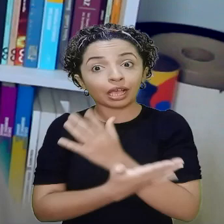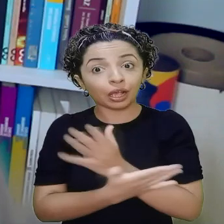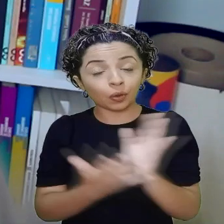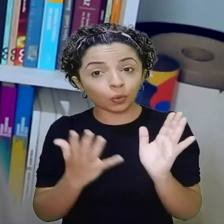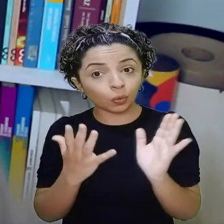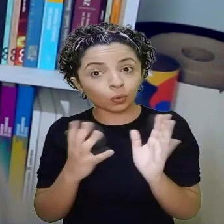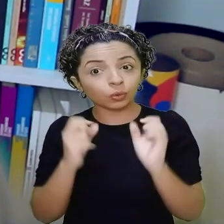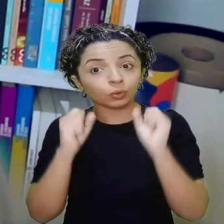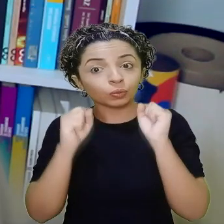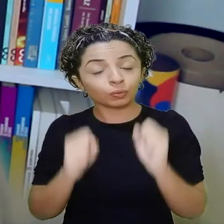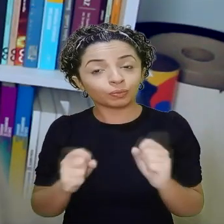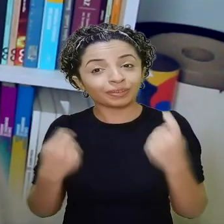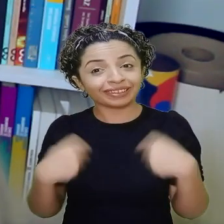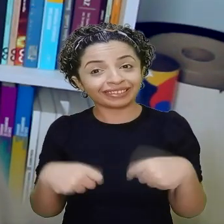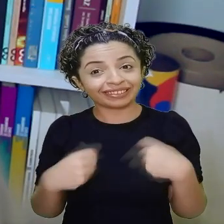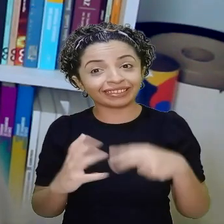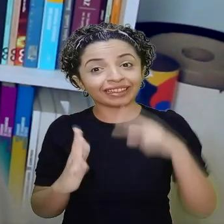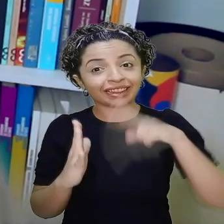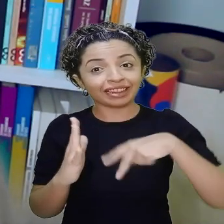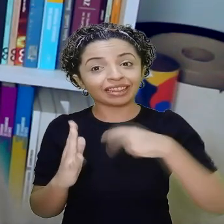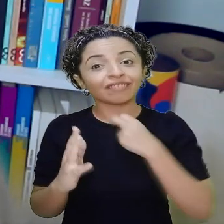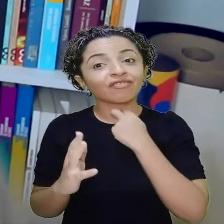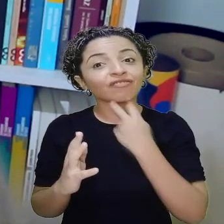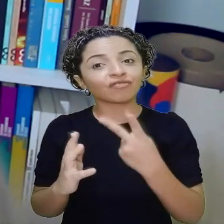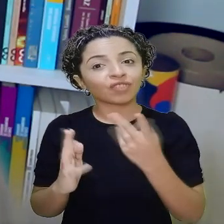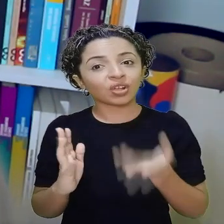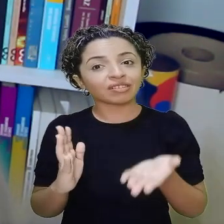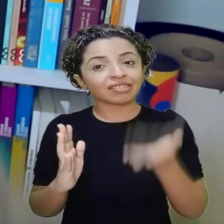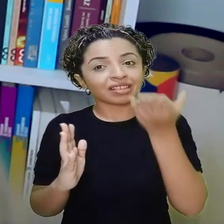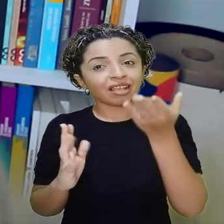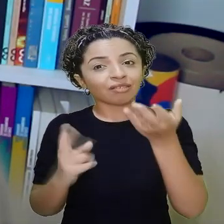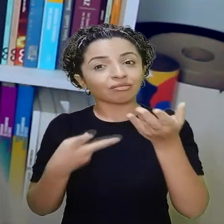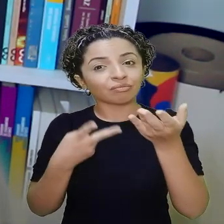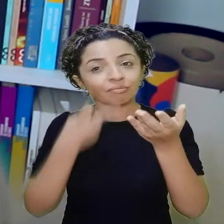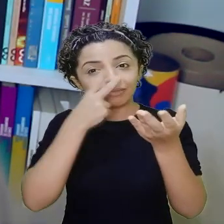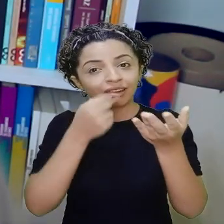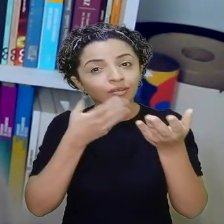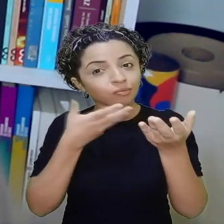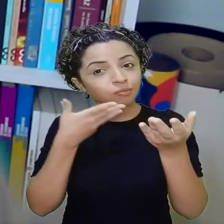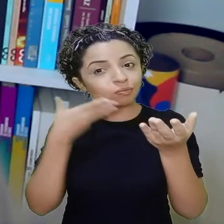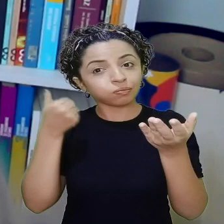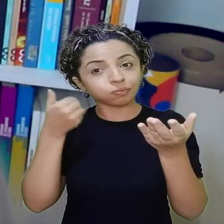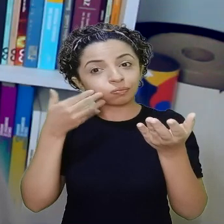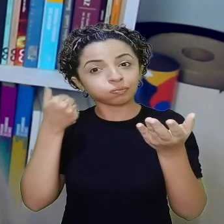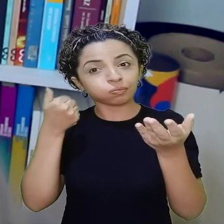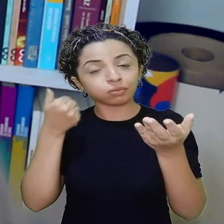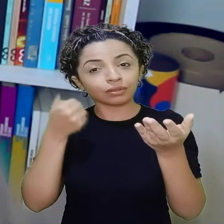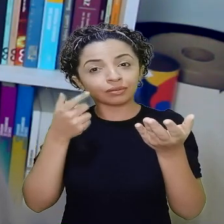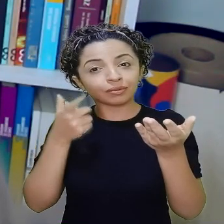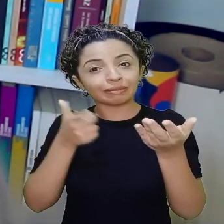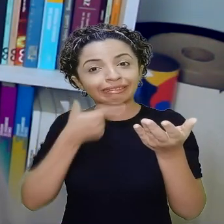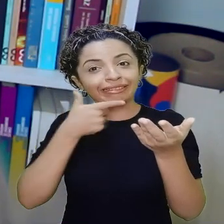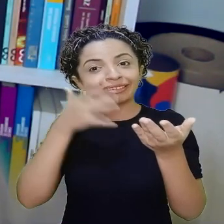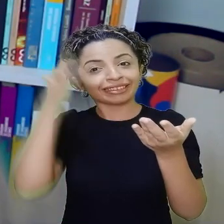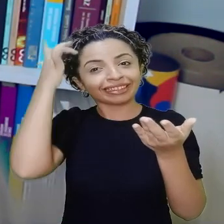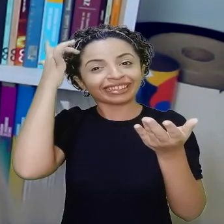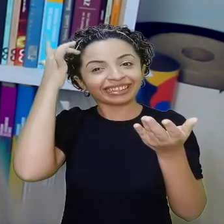desses contos você inclusive leia em voz alta para apurar mais essa linguagem